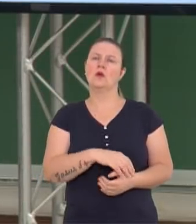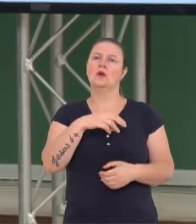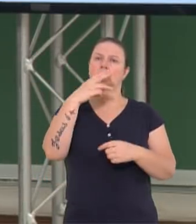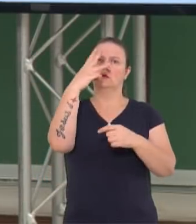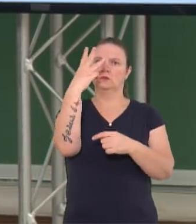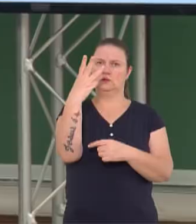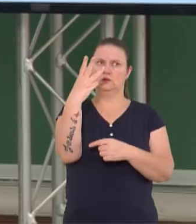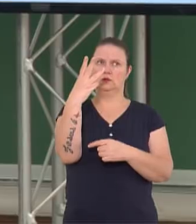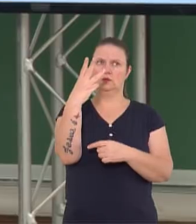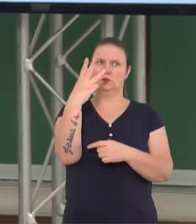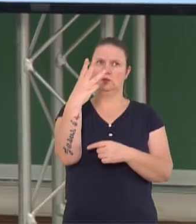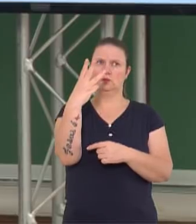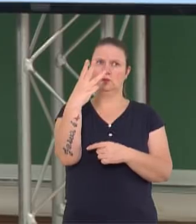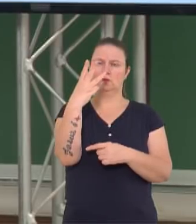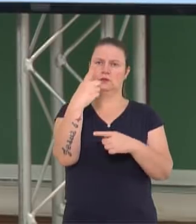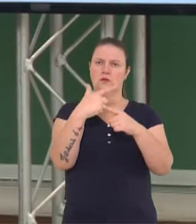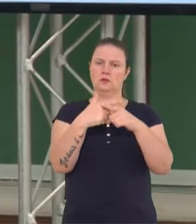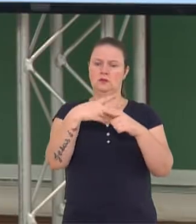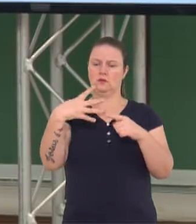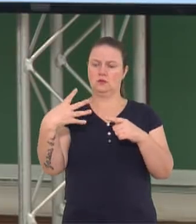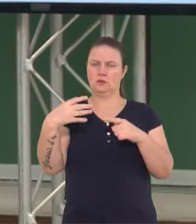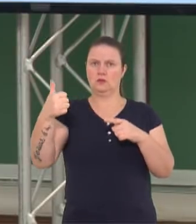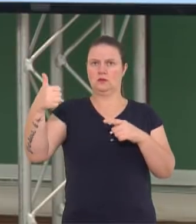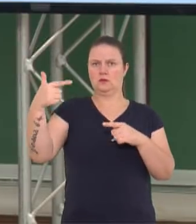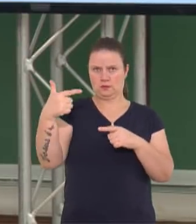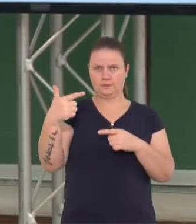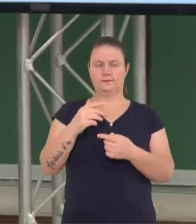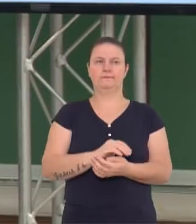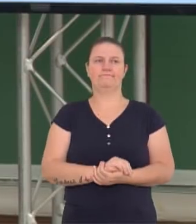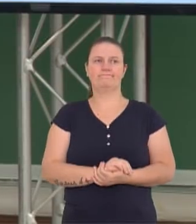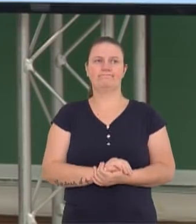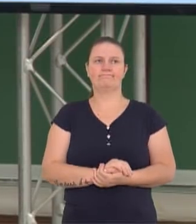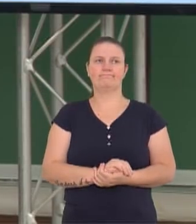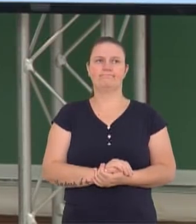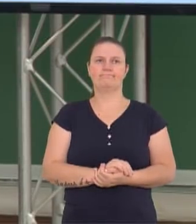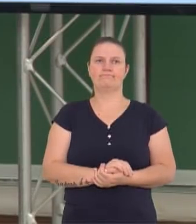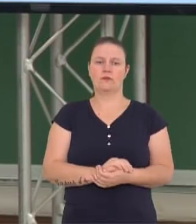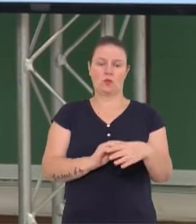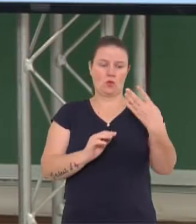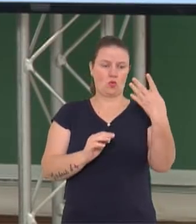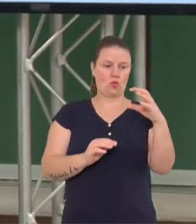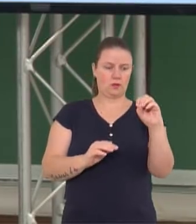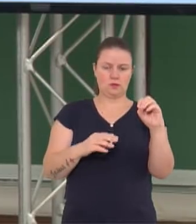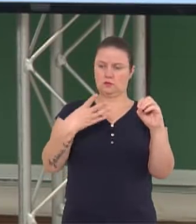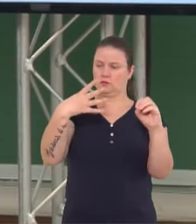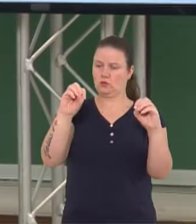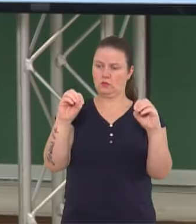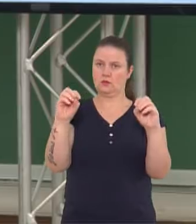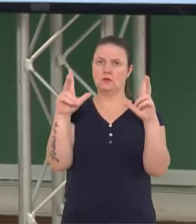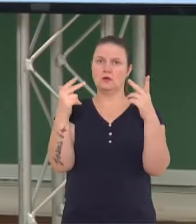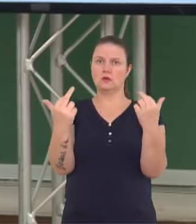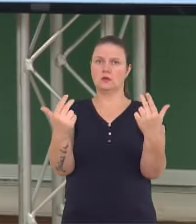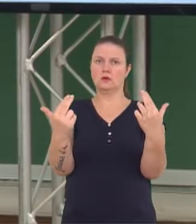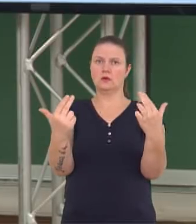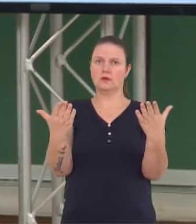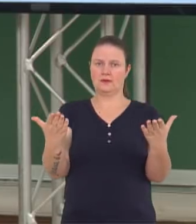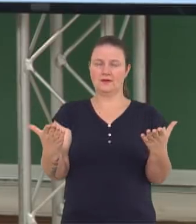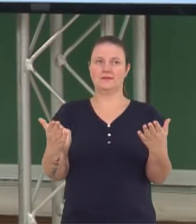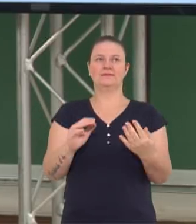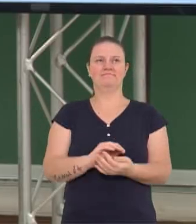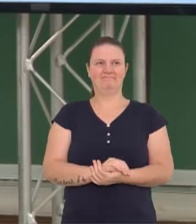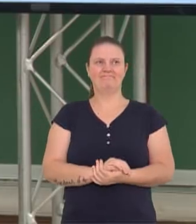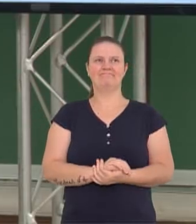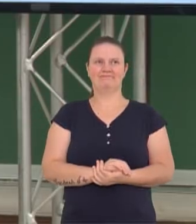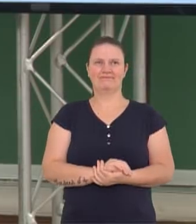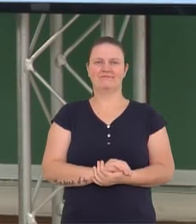3 vezes 4, 12. Ficou os denominadores iguais? Ficou. Então, se os denominadores estão